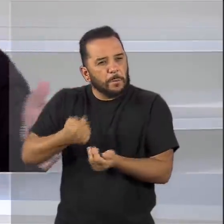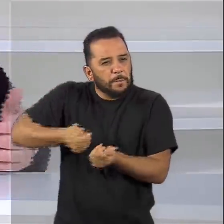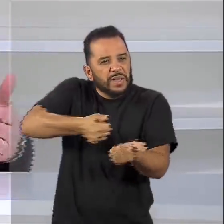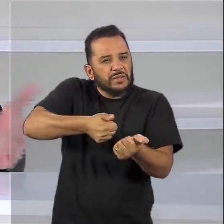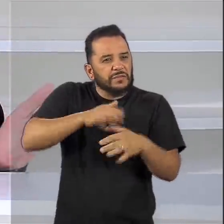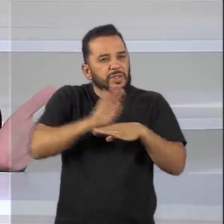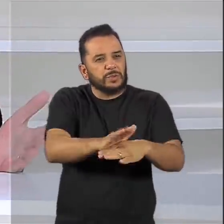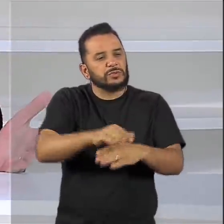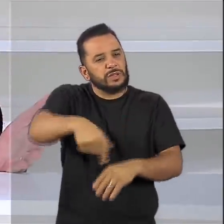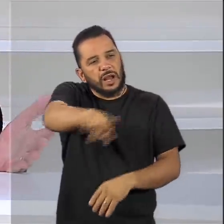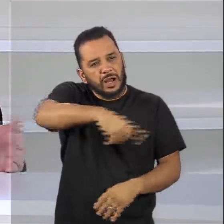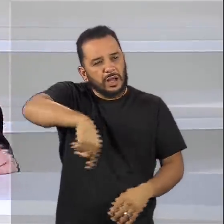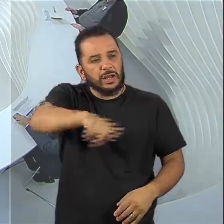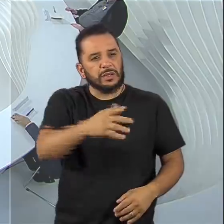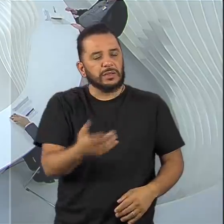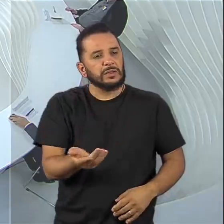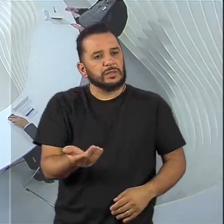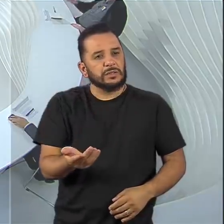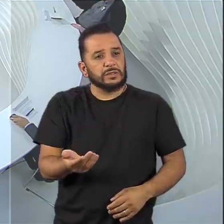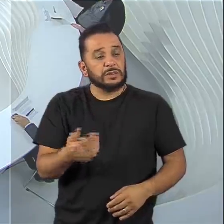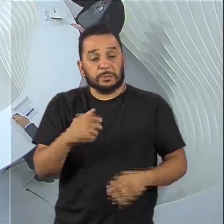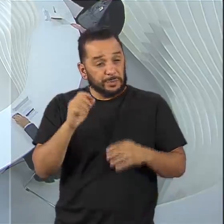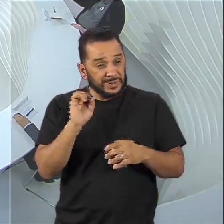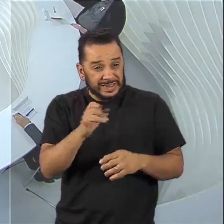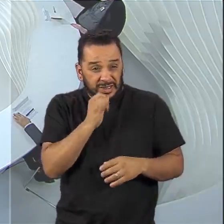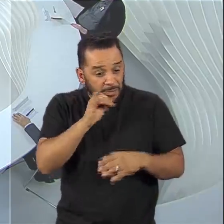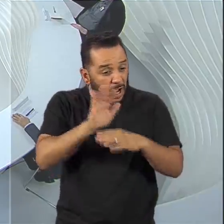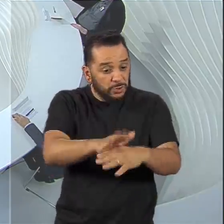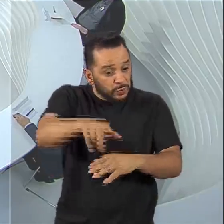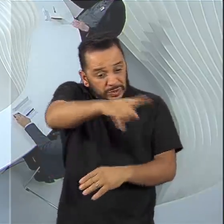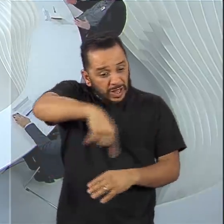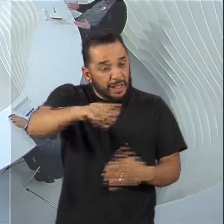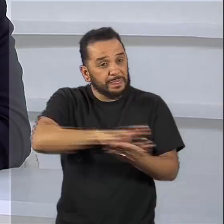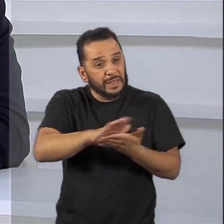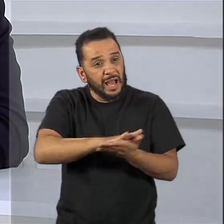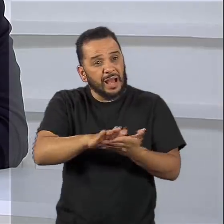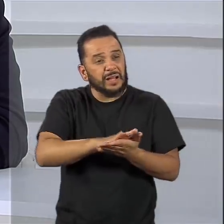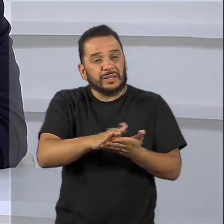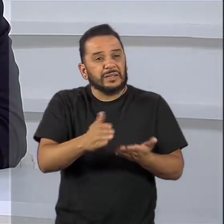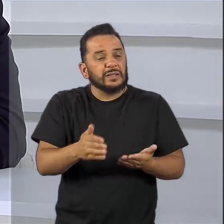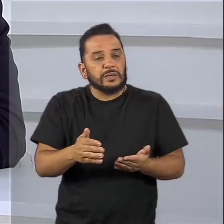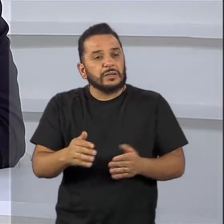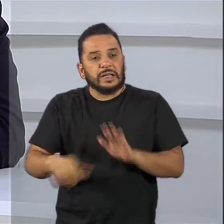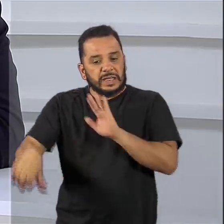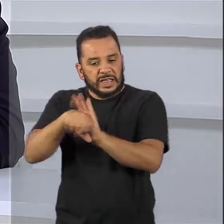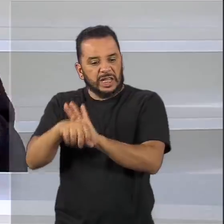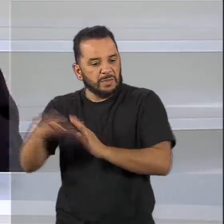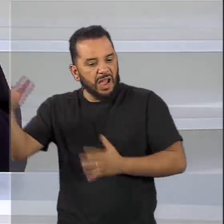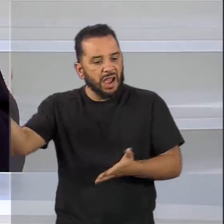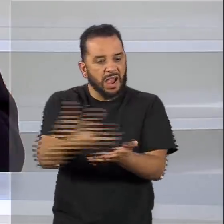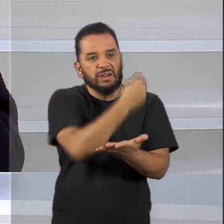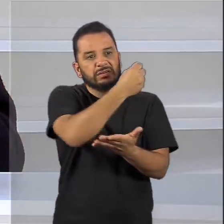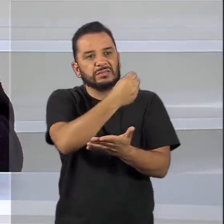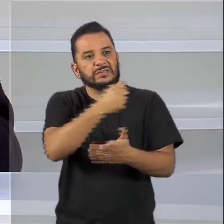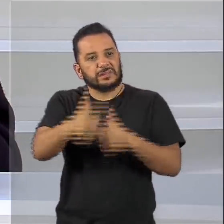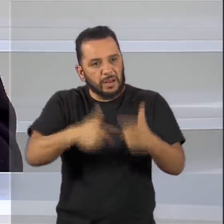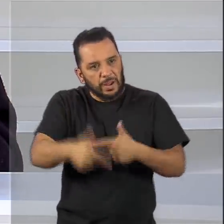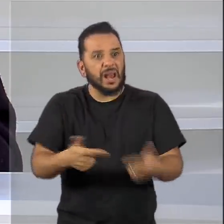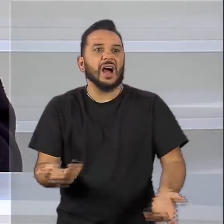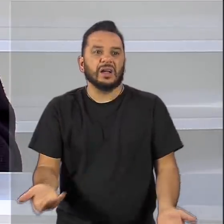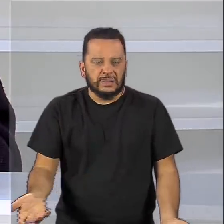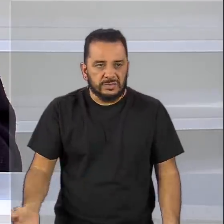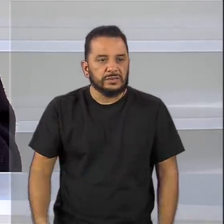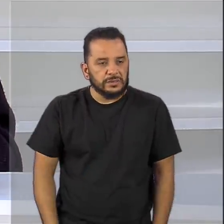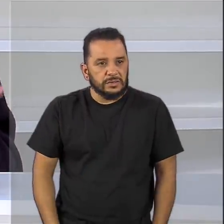assim. Senão você joga nos braços da criminalidade. Exatamente, essa é a tese dele. Não sei se isso funciona, se não funciona, mas enfim, ele